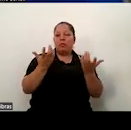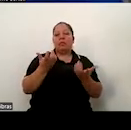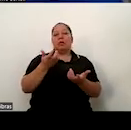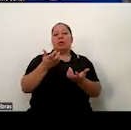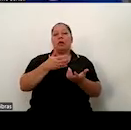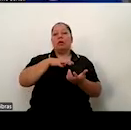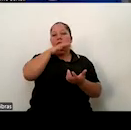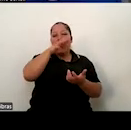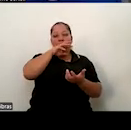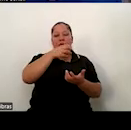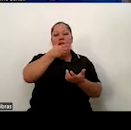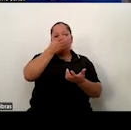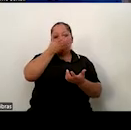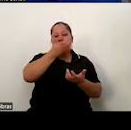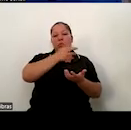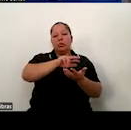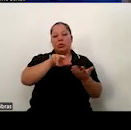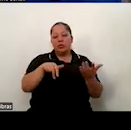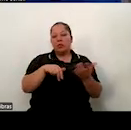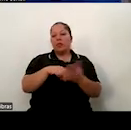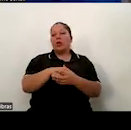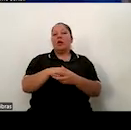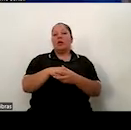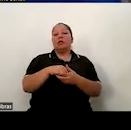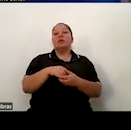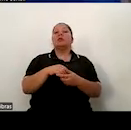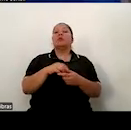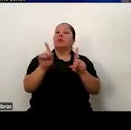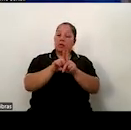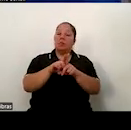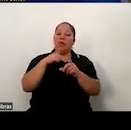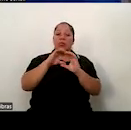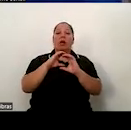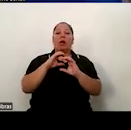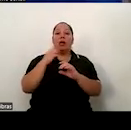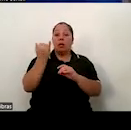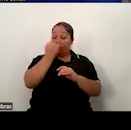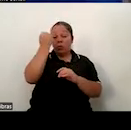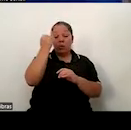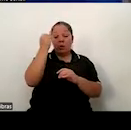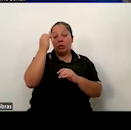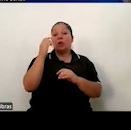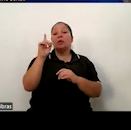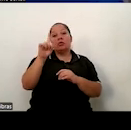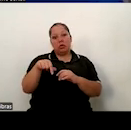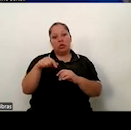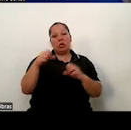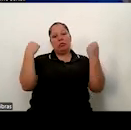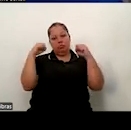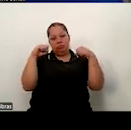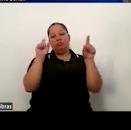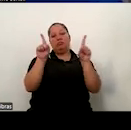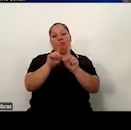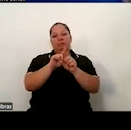É lógico que a atividade física, né, tá aqui, que é indispensável, né? Mas em relação ao alimento, as